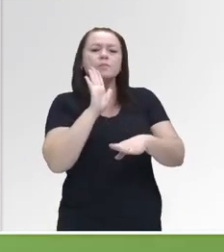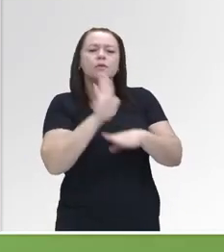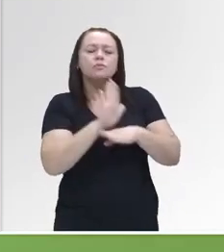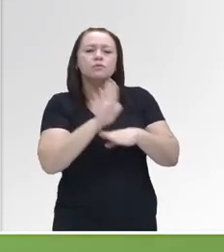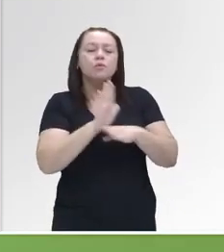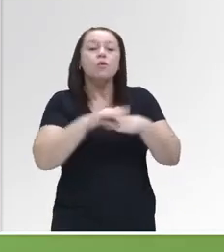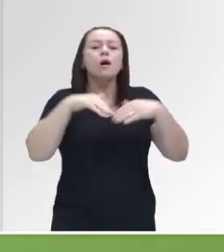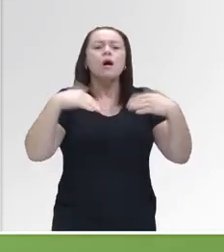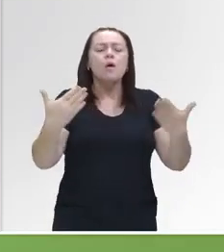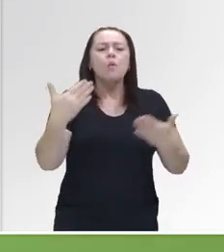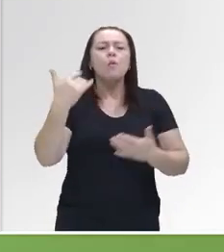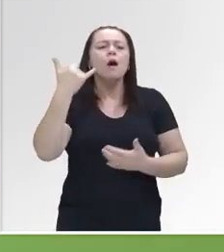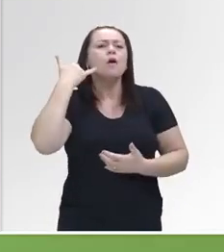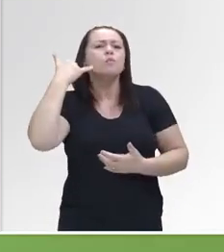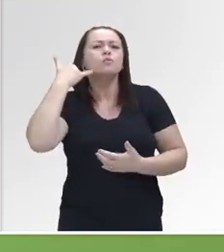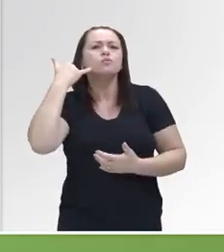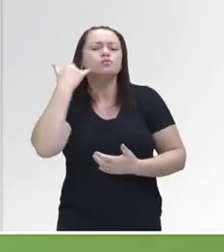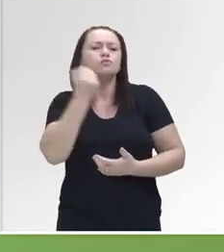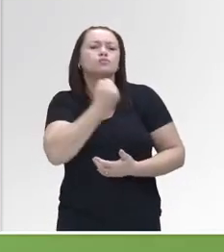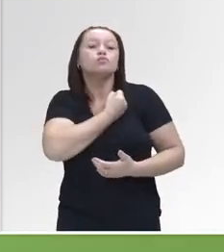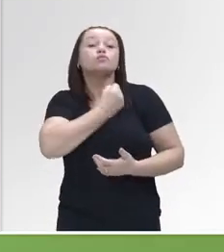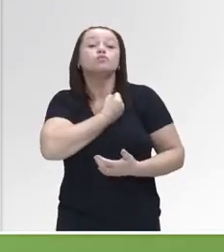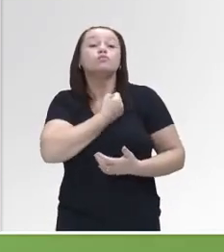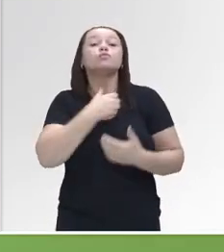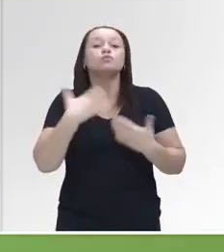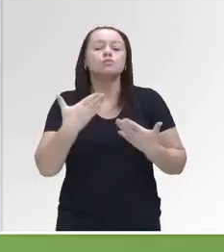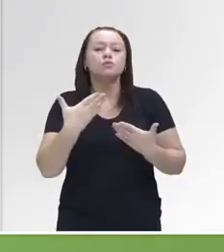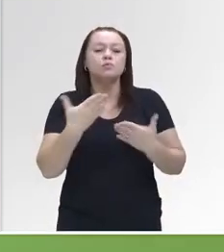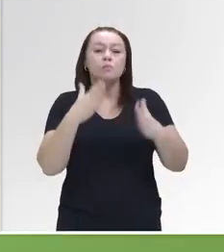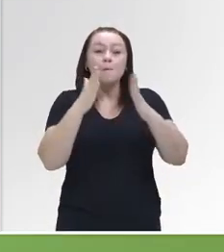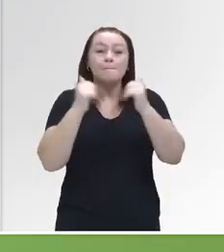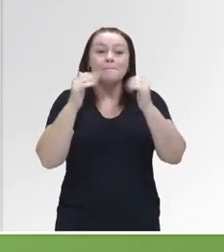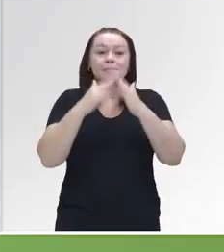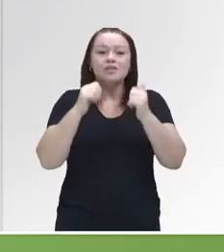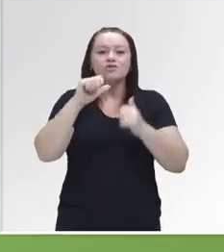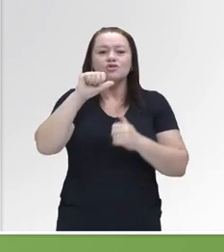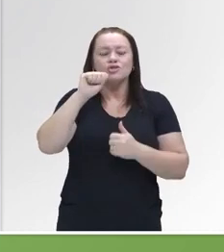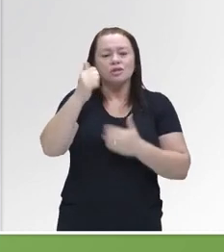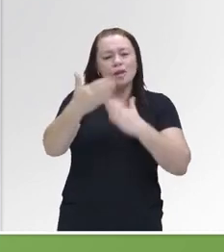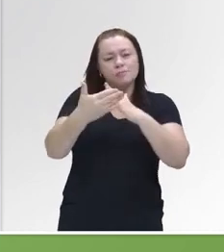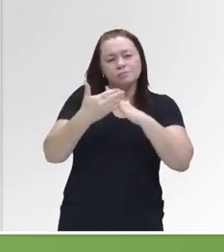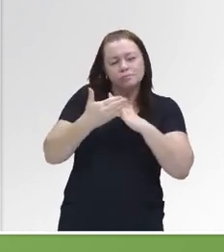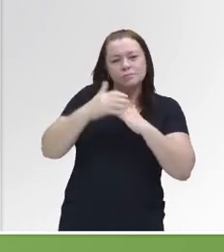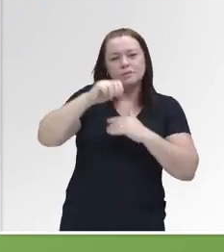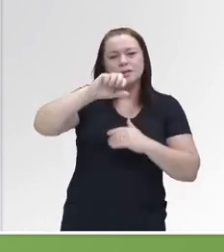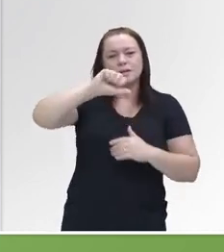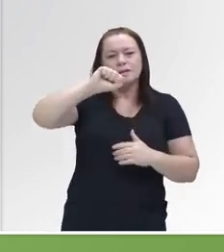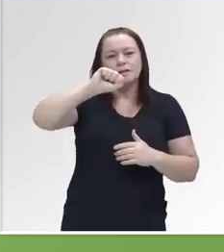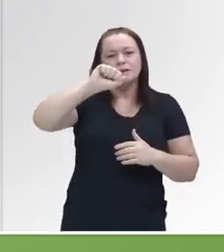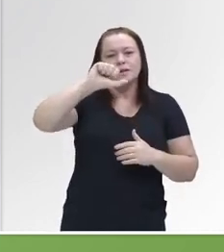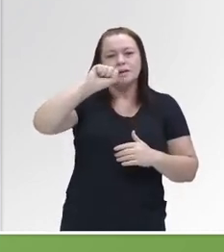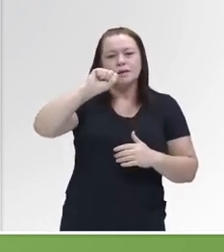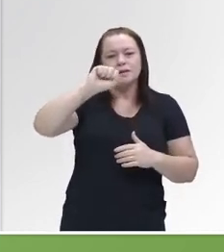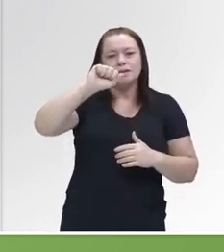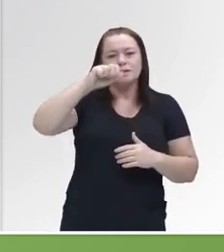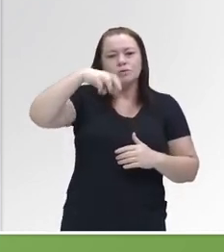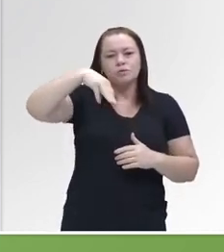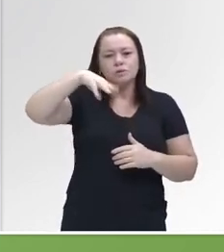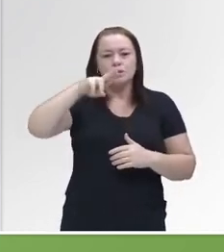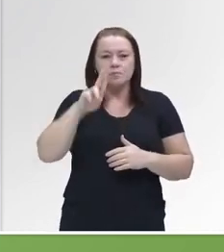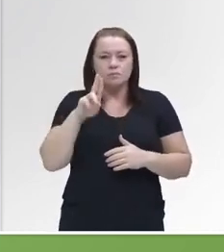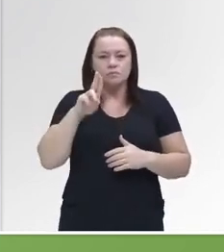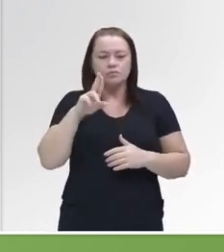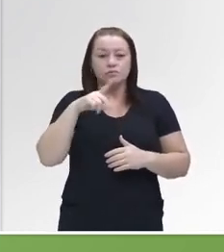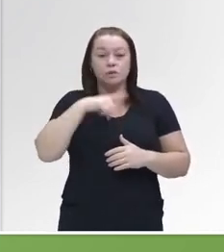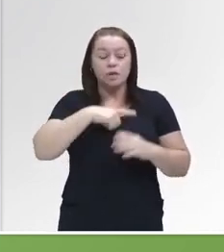devo ligar para solicitar ajuda do SAMU, né? Coloquei 4 opções